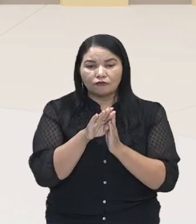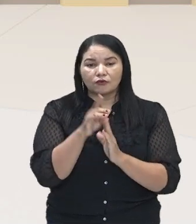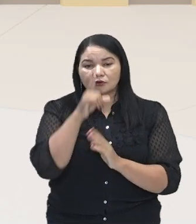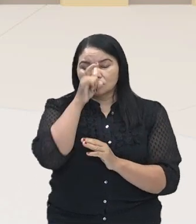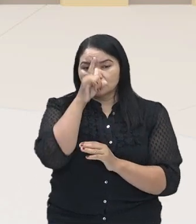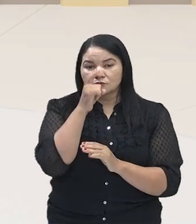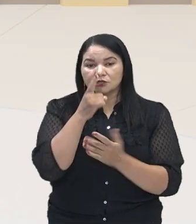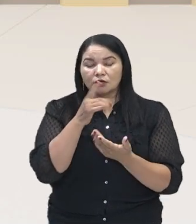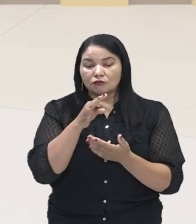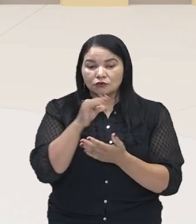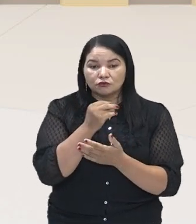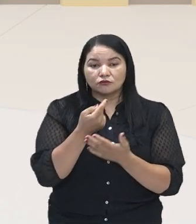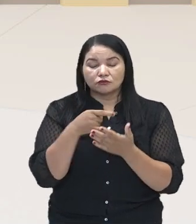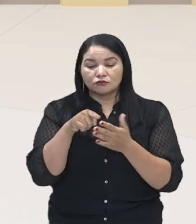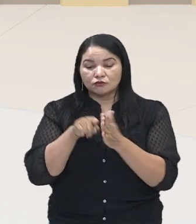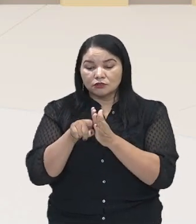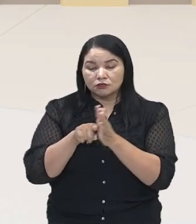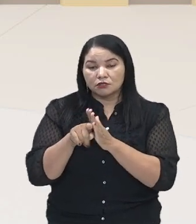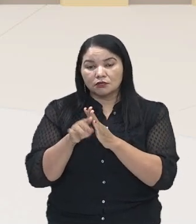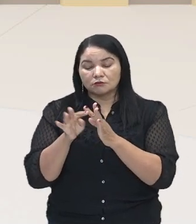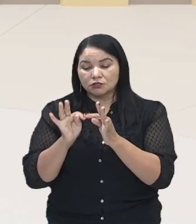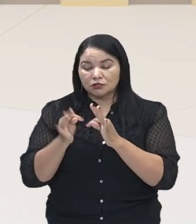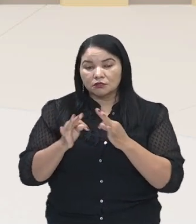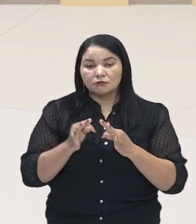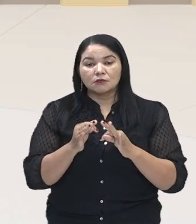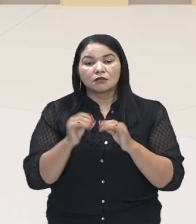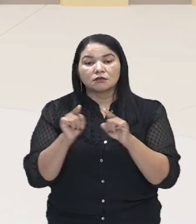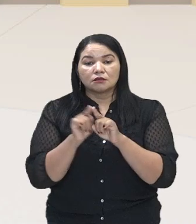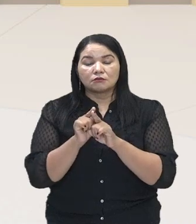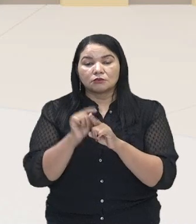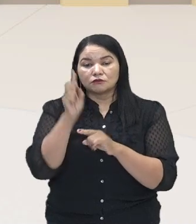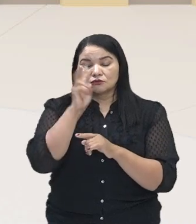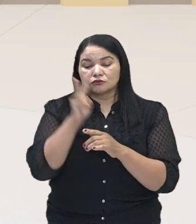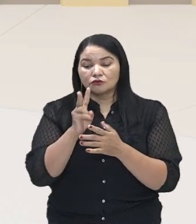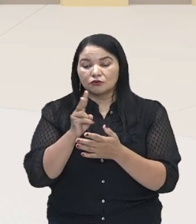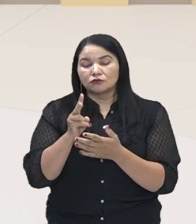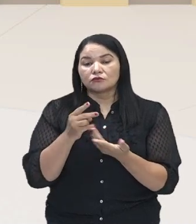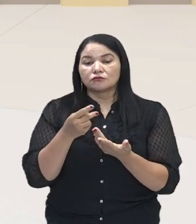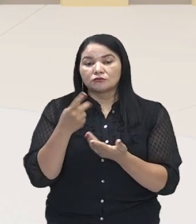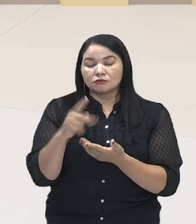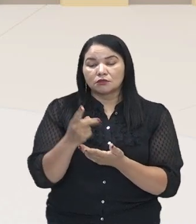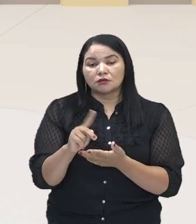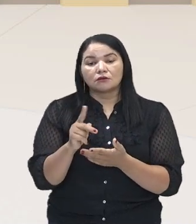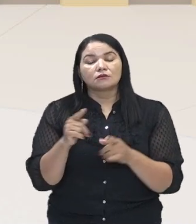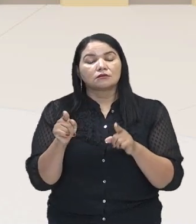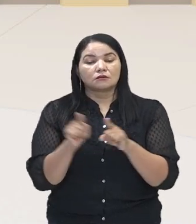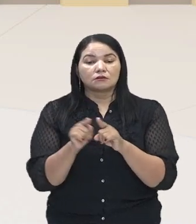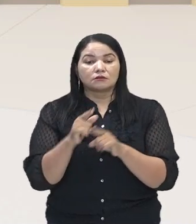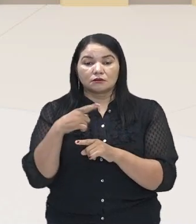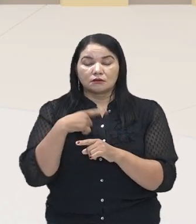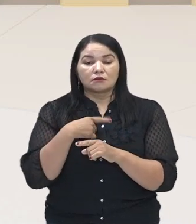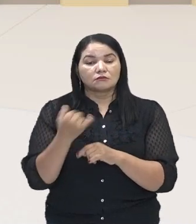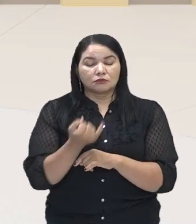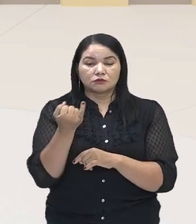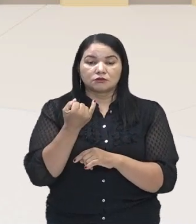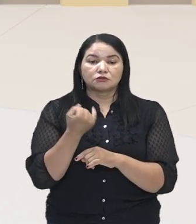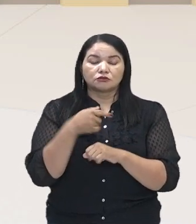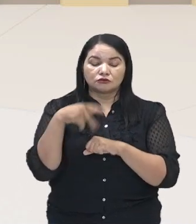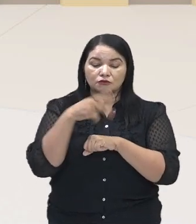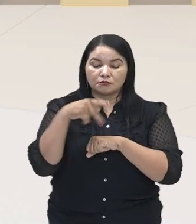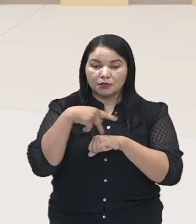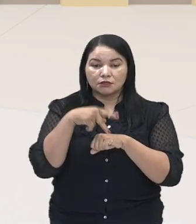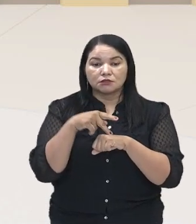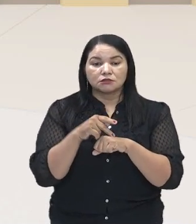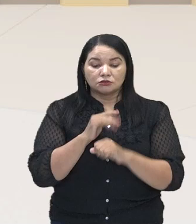seus exames, eles podem acompanhar um histórico. Seria muito importante. E é exatamente isso que países desenvolvidos